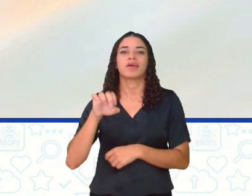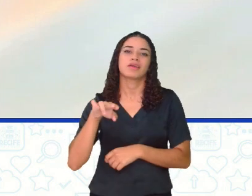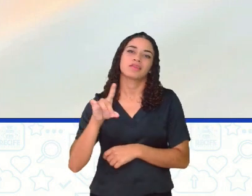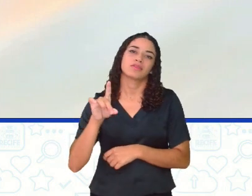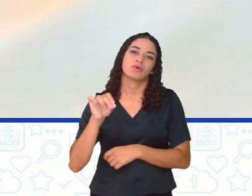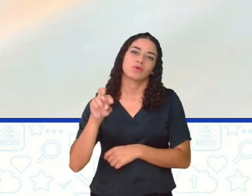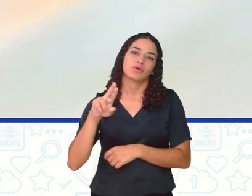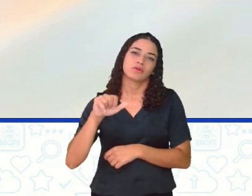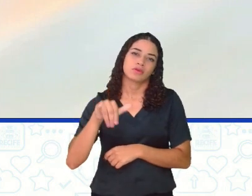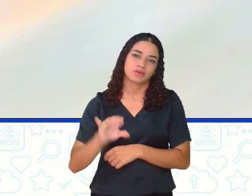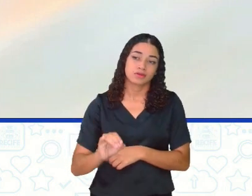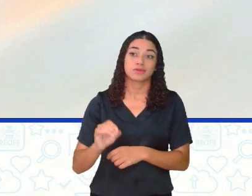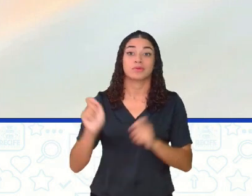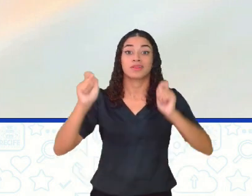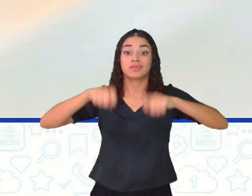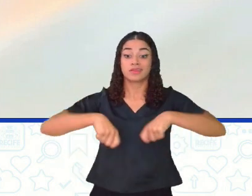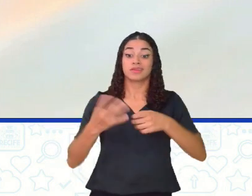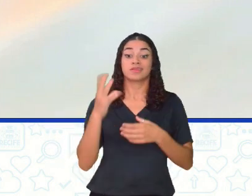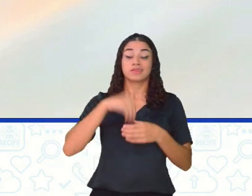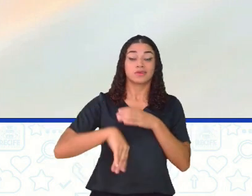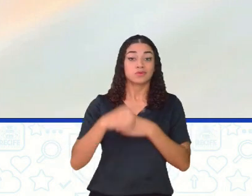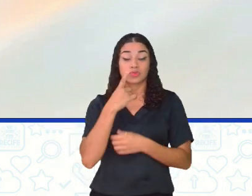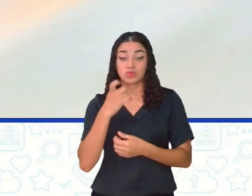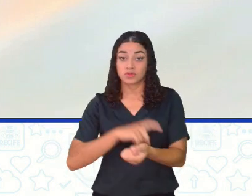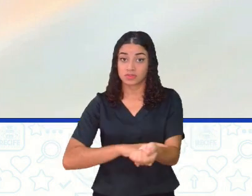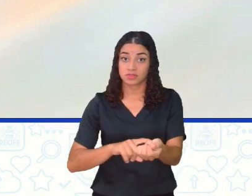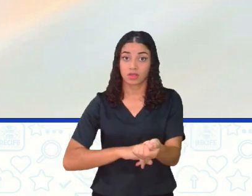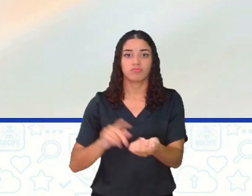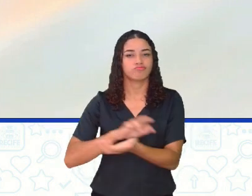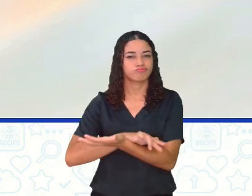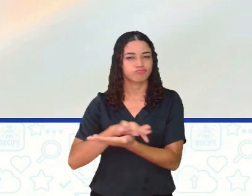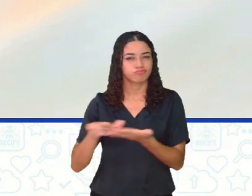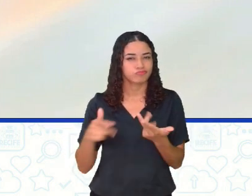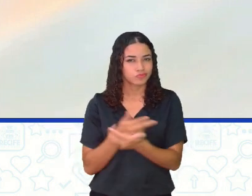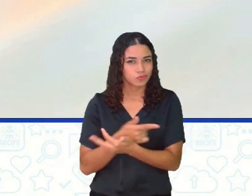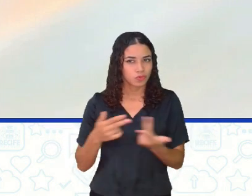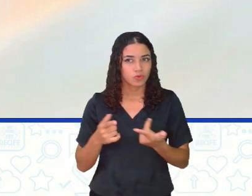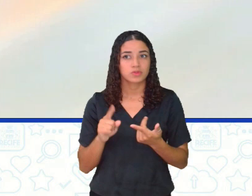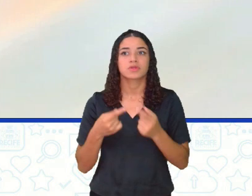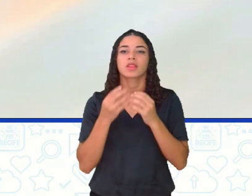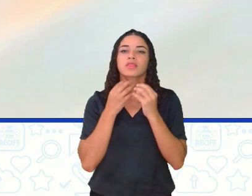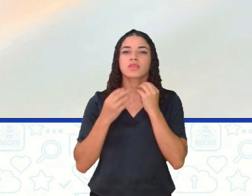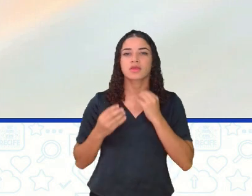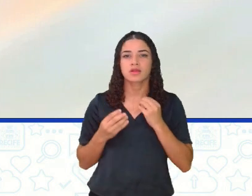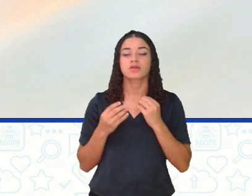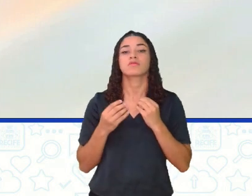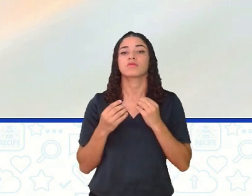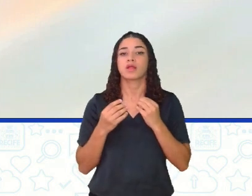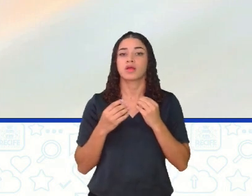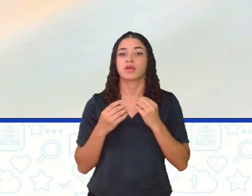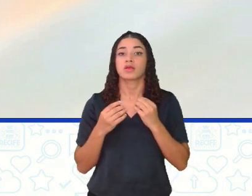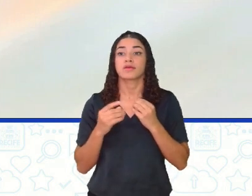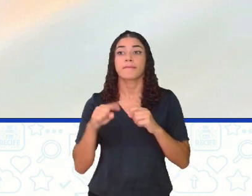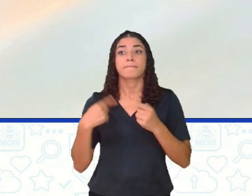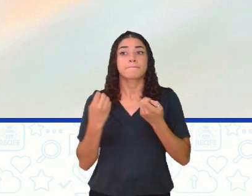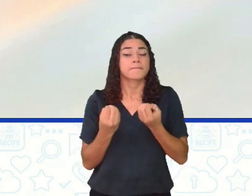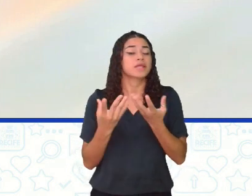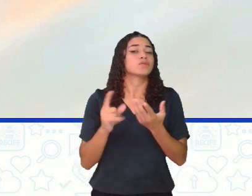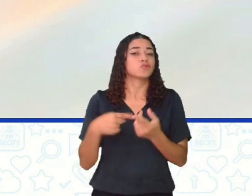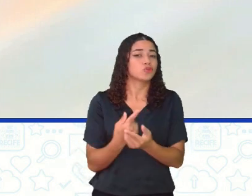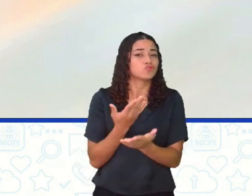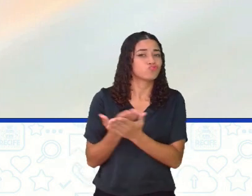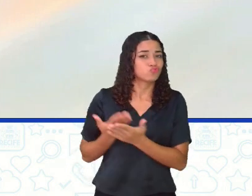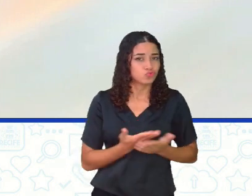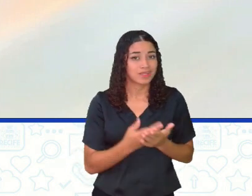capaz, né, de lançar no sangue esses hormônios. Mas são glândulas que produzem. E para a gente estudar as glândulas, eu trouxe